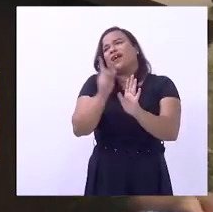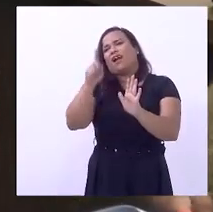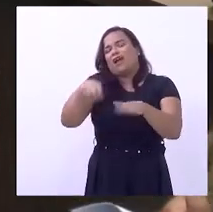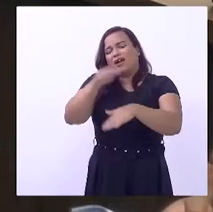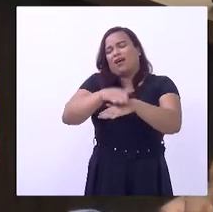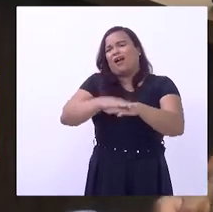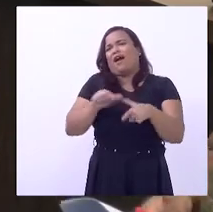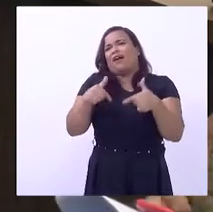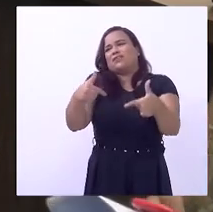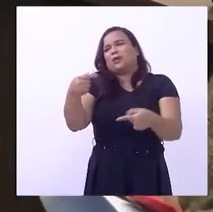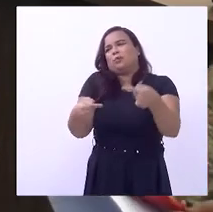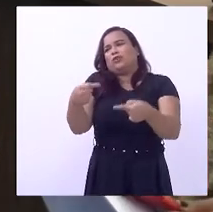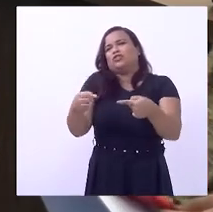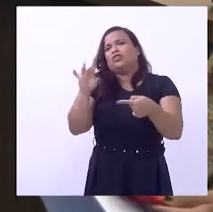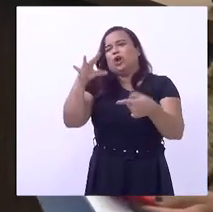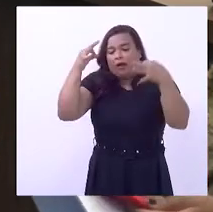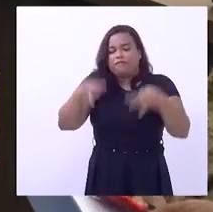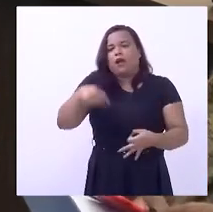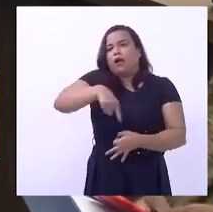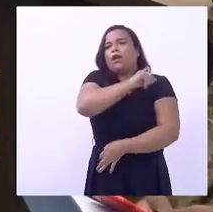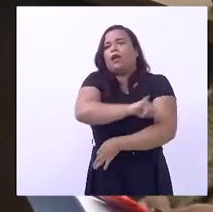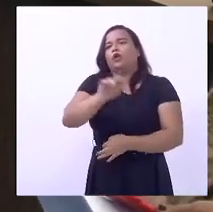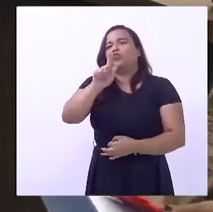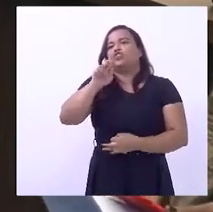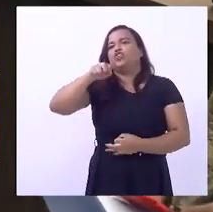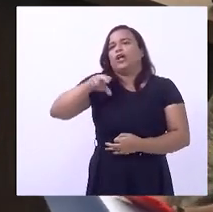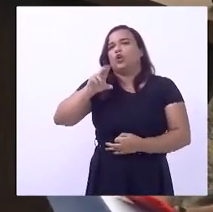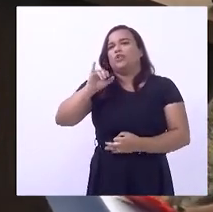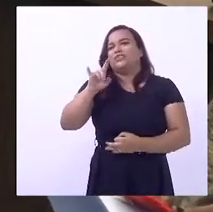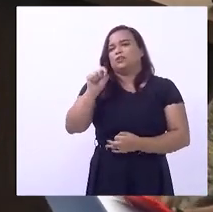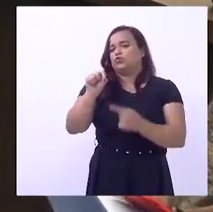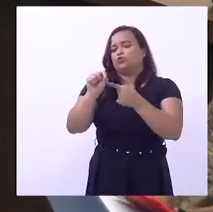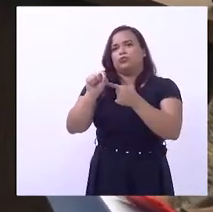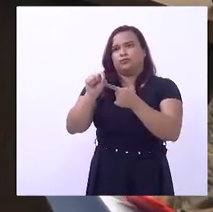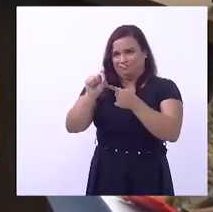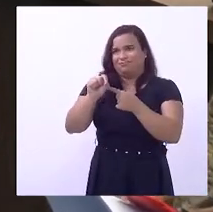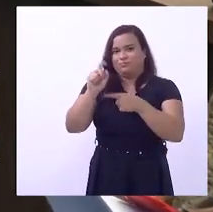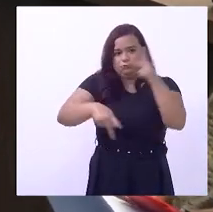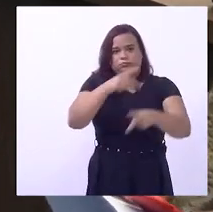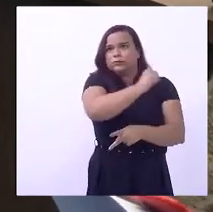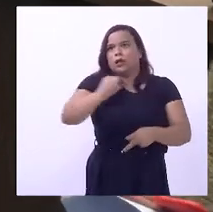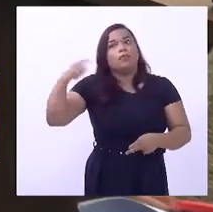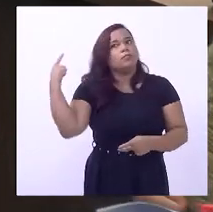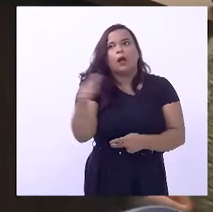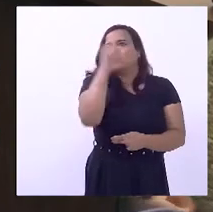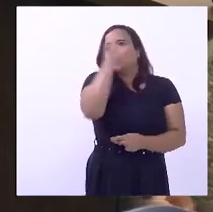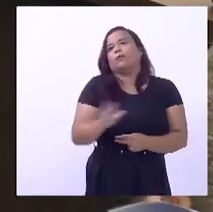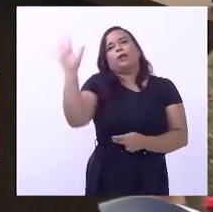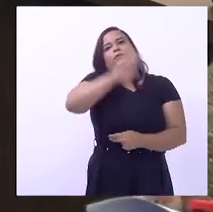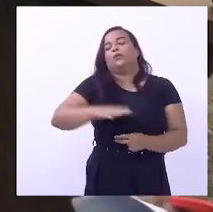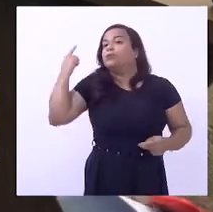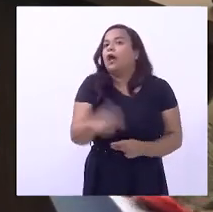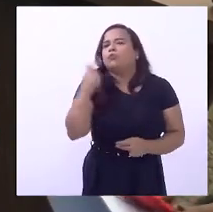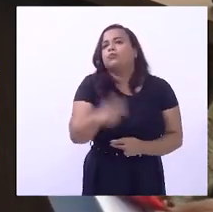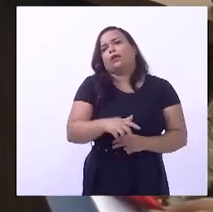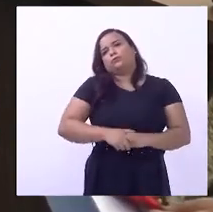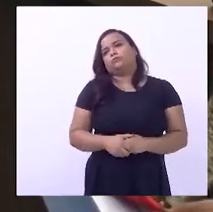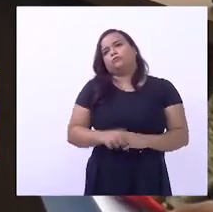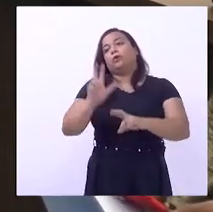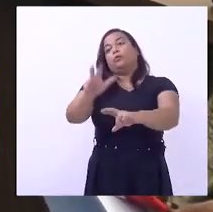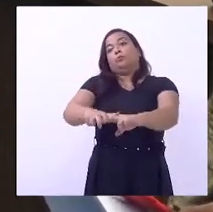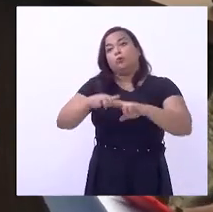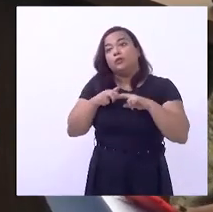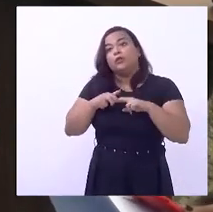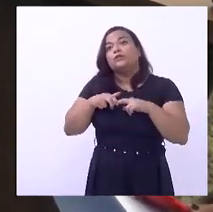Rio de Janeiro tem genocídio. Não há genocídio no Brasil. Por isso, senhor presidente, eu encaminho pelo